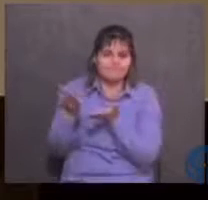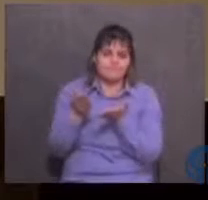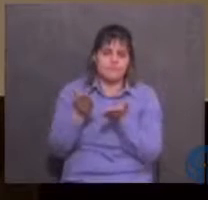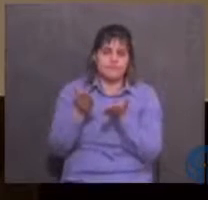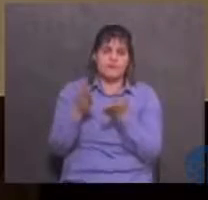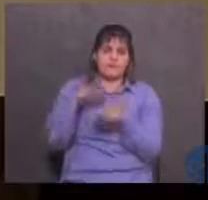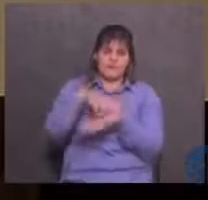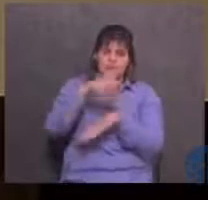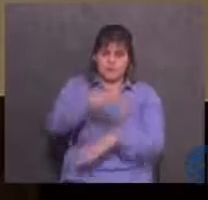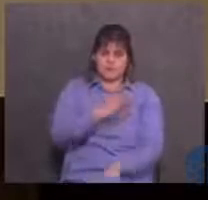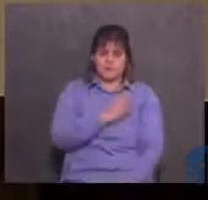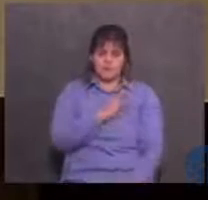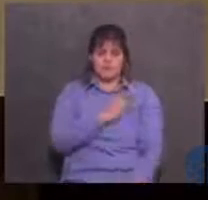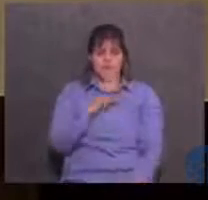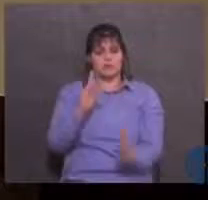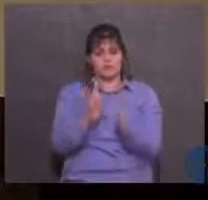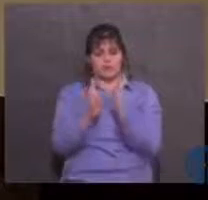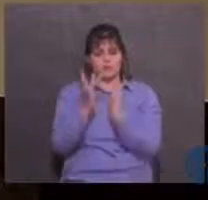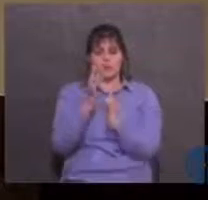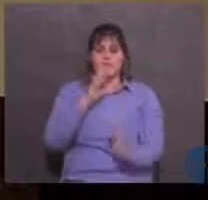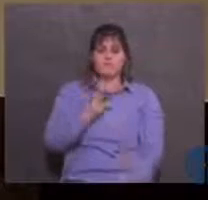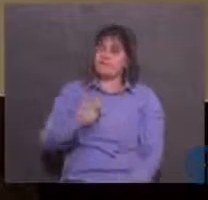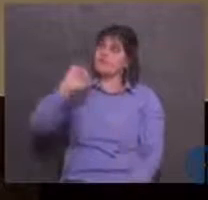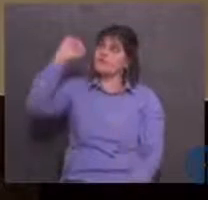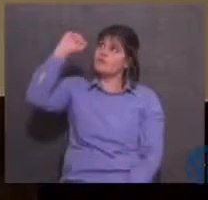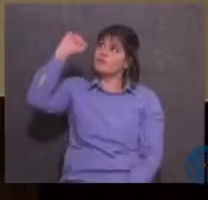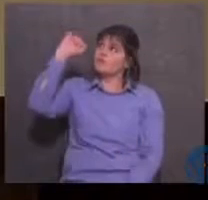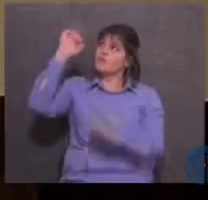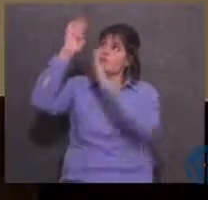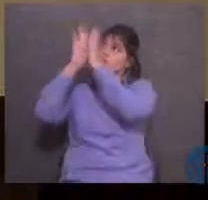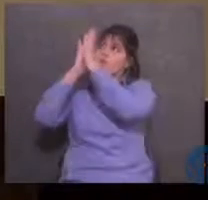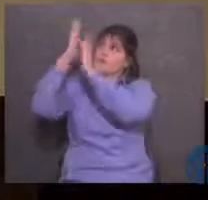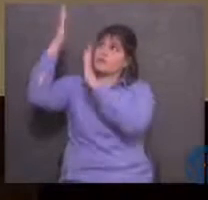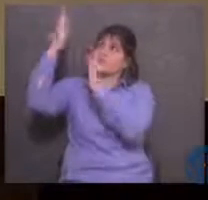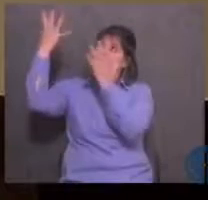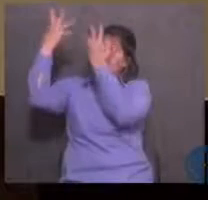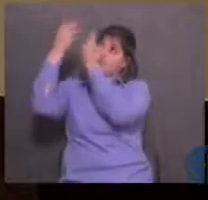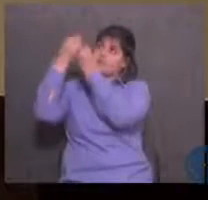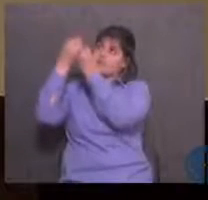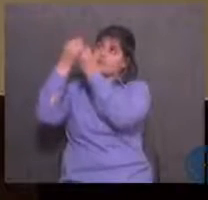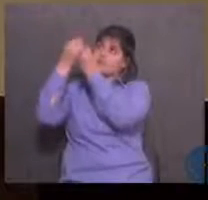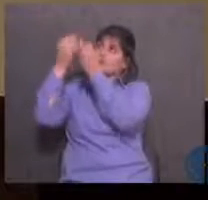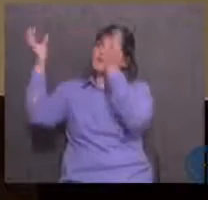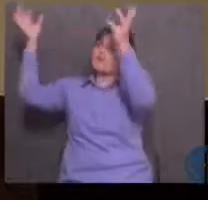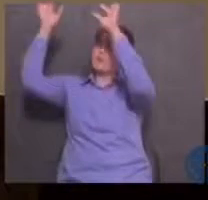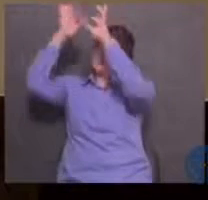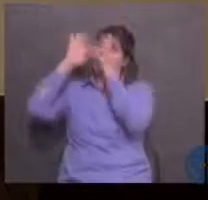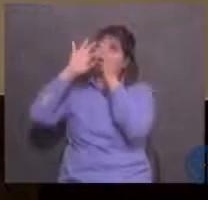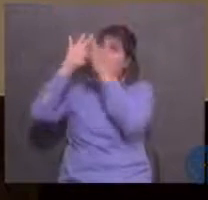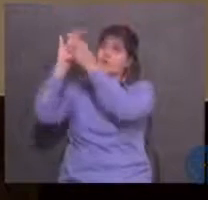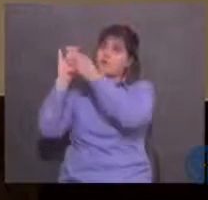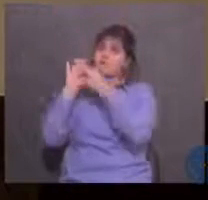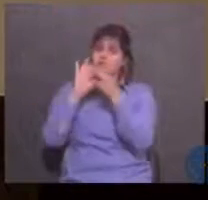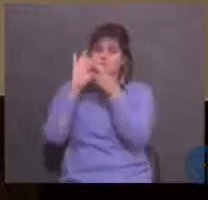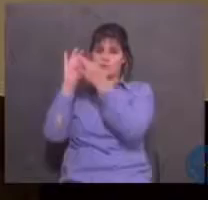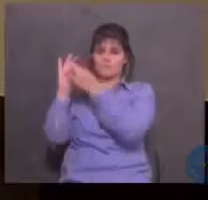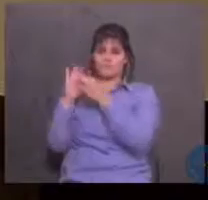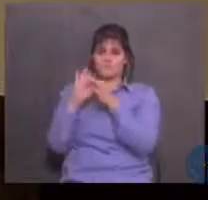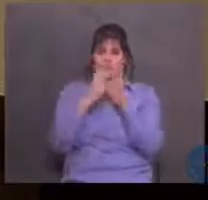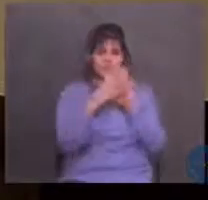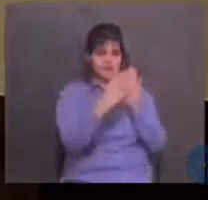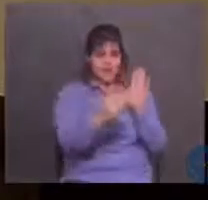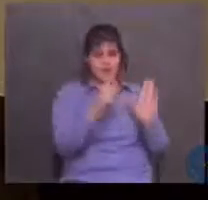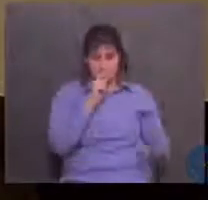nosso Señor Jesus Cristo, vosso Filho, que Deus convosco, na unidade do Espírito Santo.